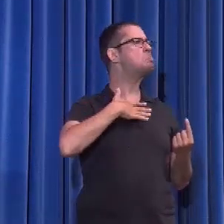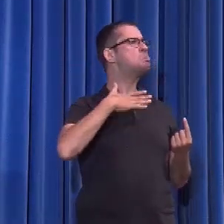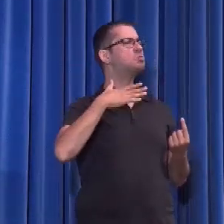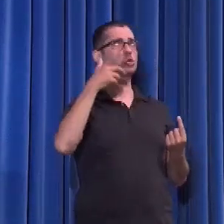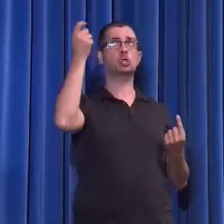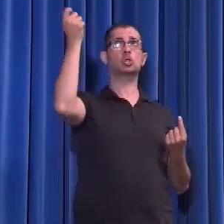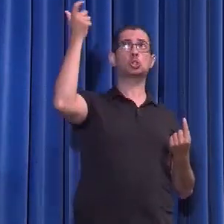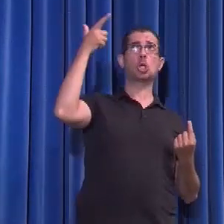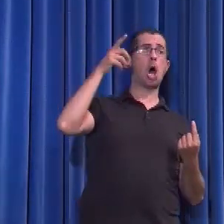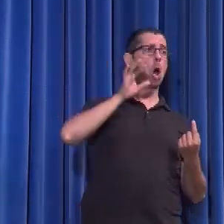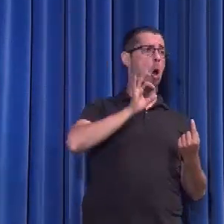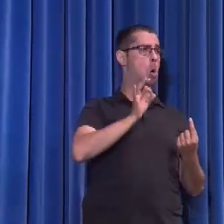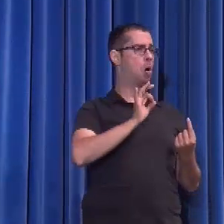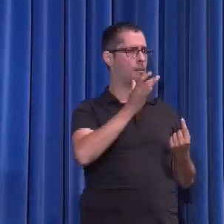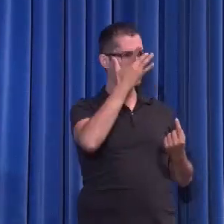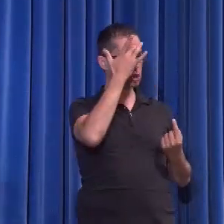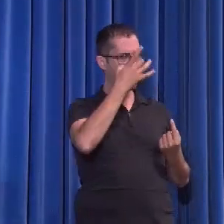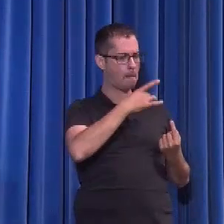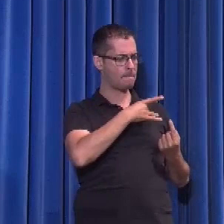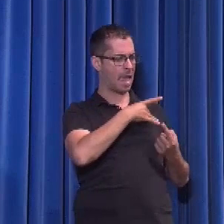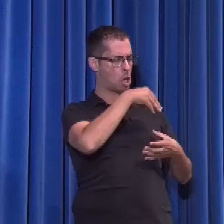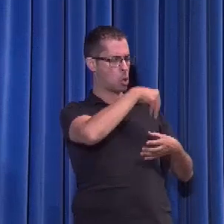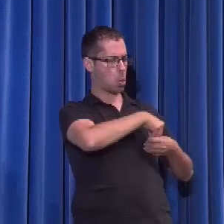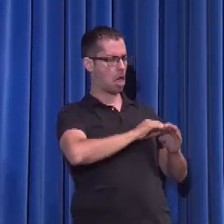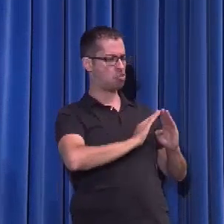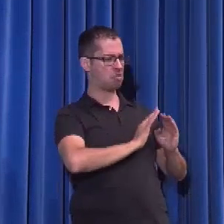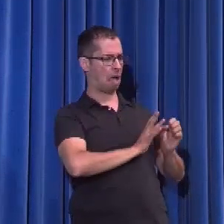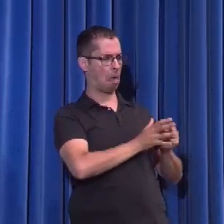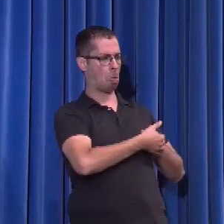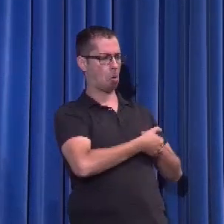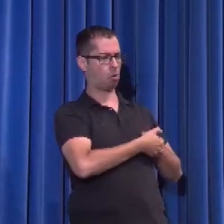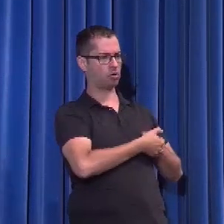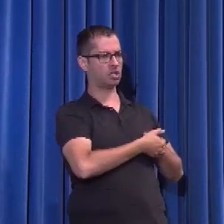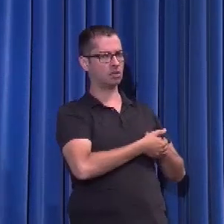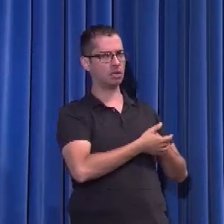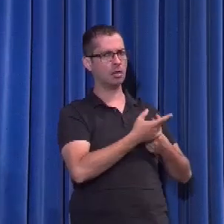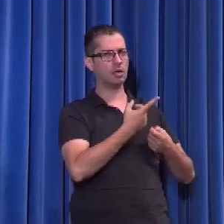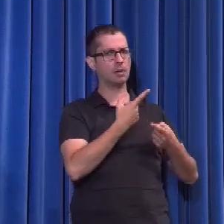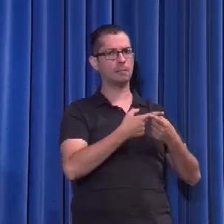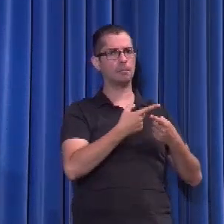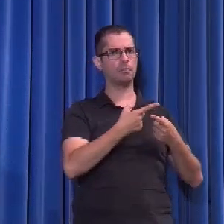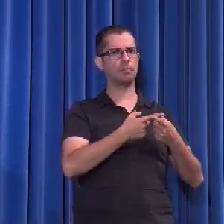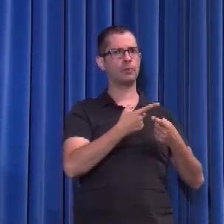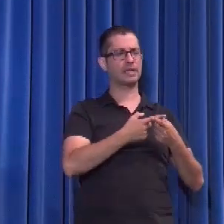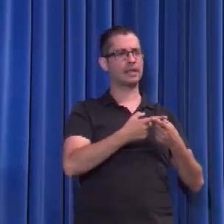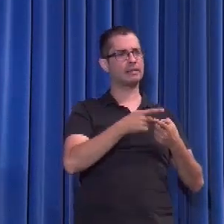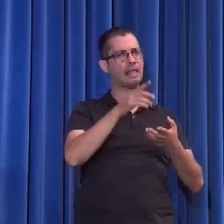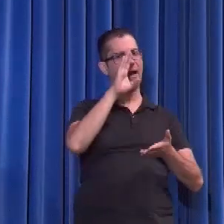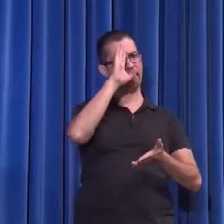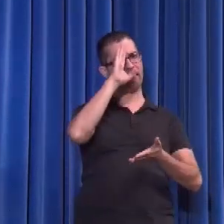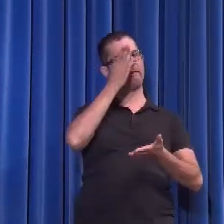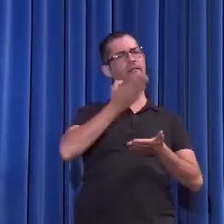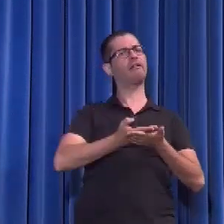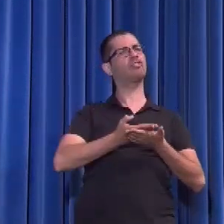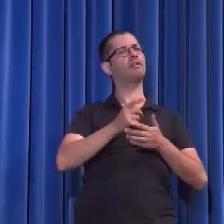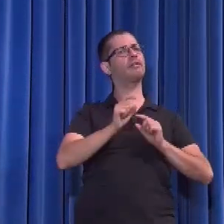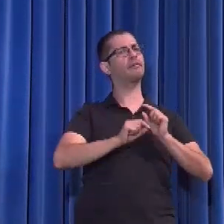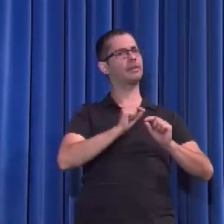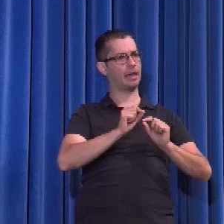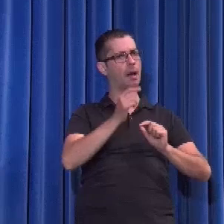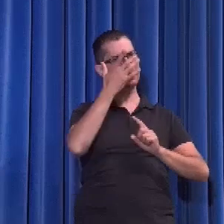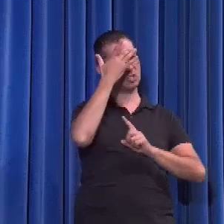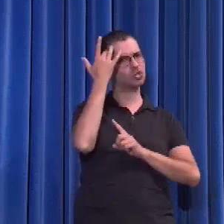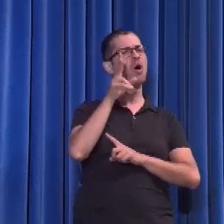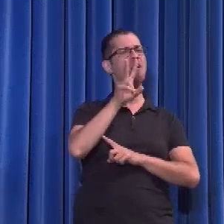um sol. Estão com medo em suas casas. Porque estão confiando que alguém vai dar um jeito